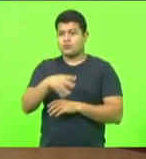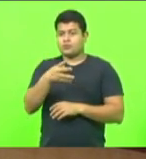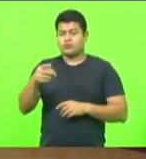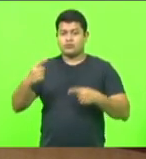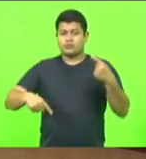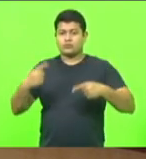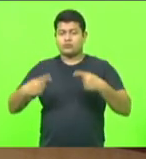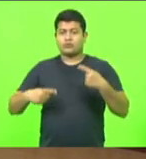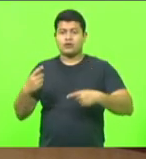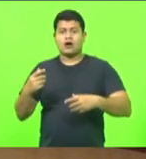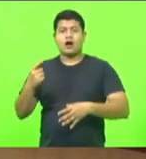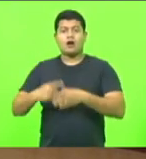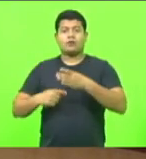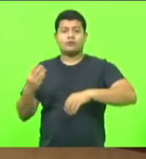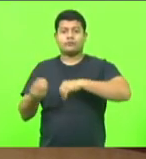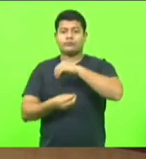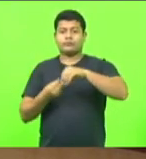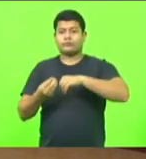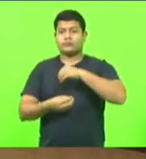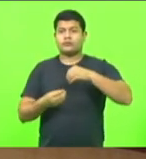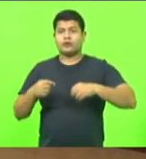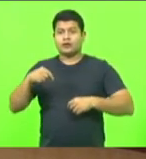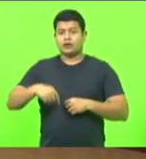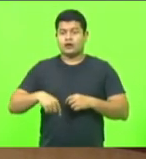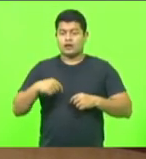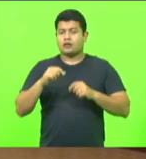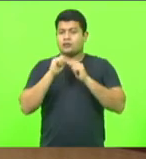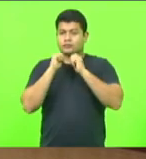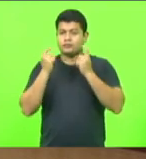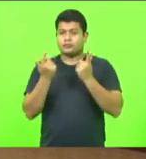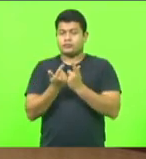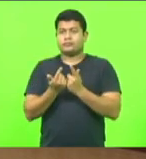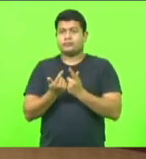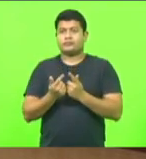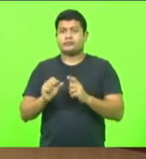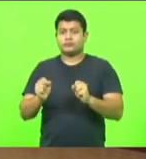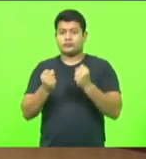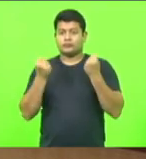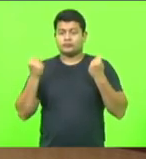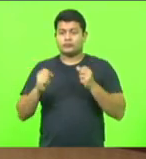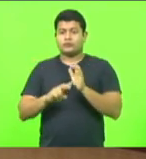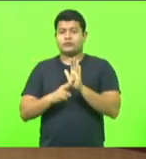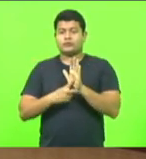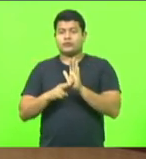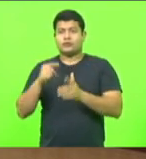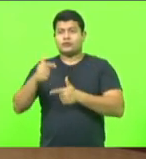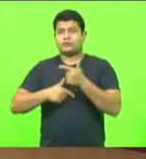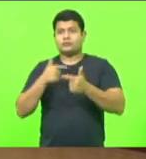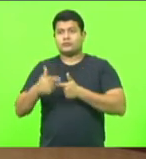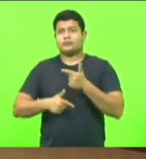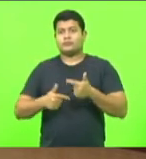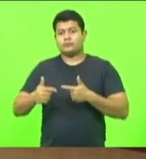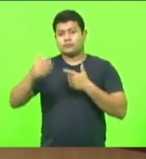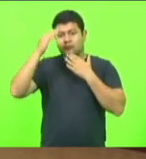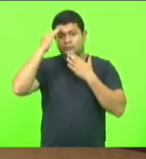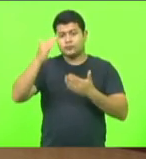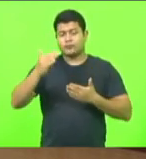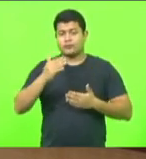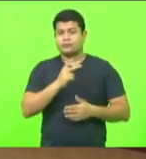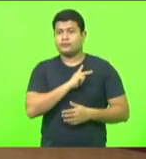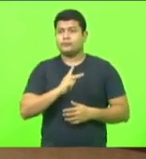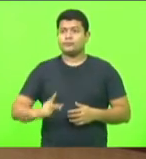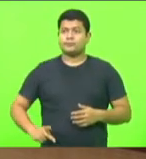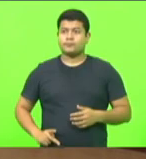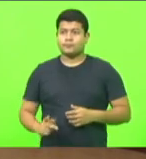comissão mista desta casa e defendida tanto pelos sindicatos trabalhadores na educação do Estado de Santa Catarina. Muito obrigado, presidente.